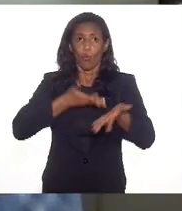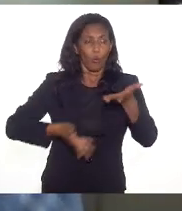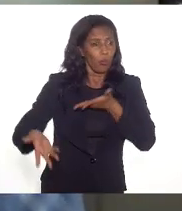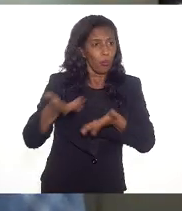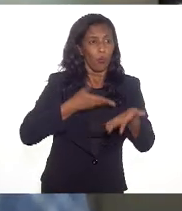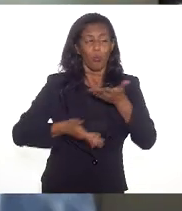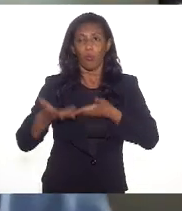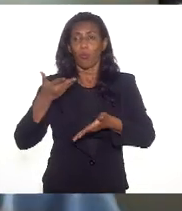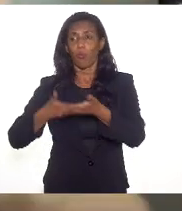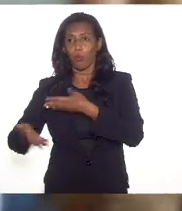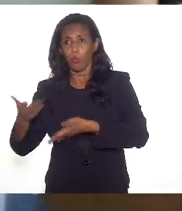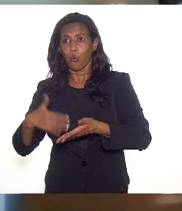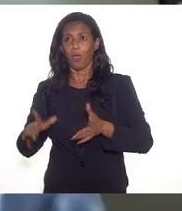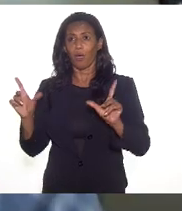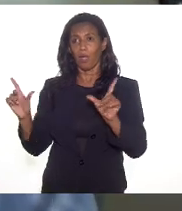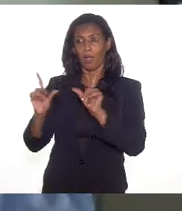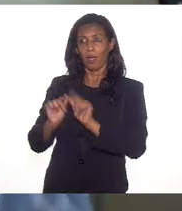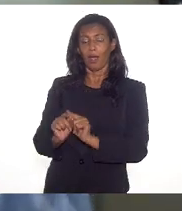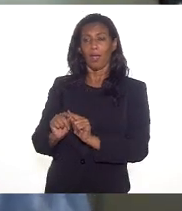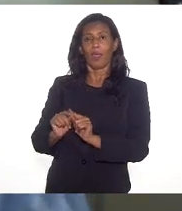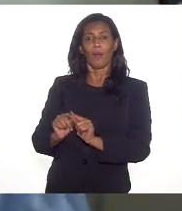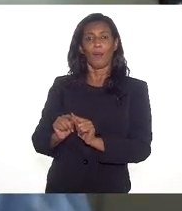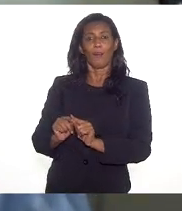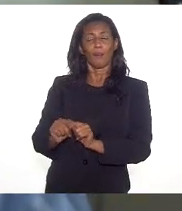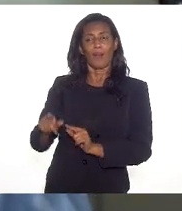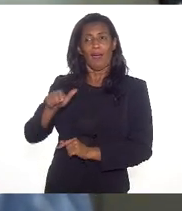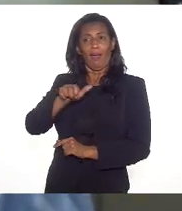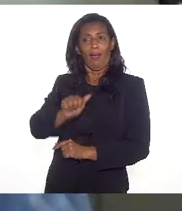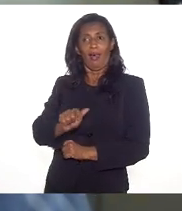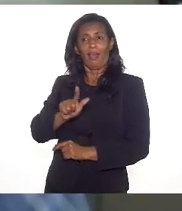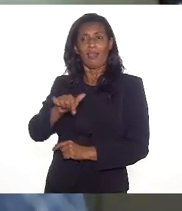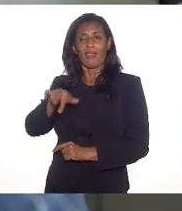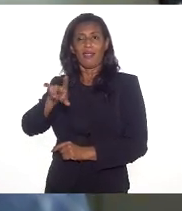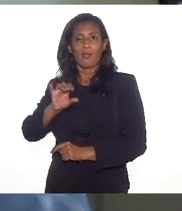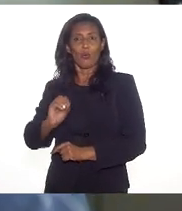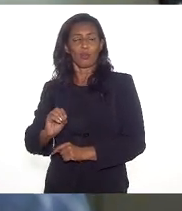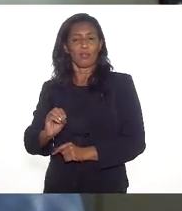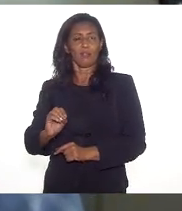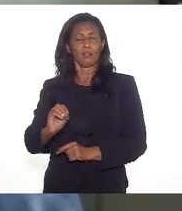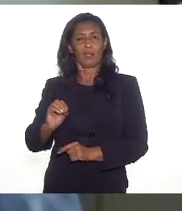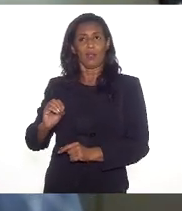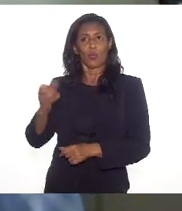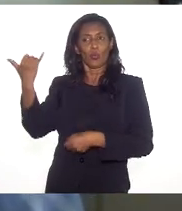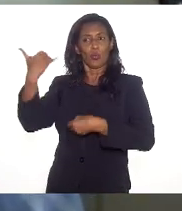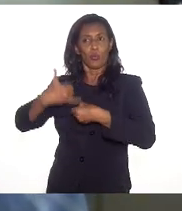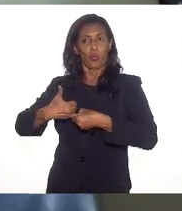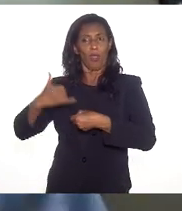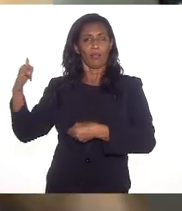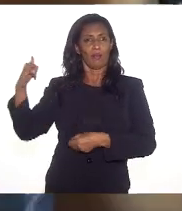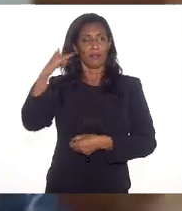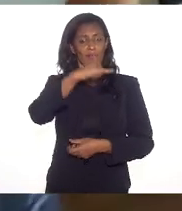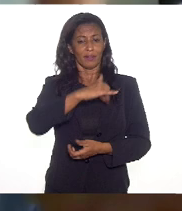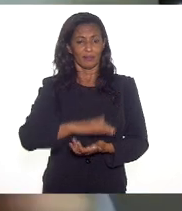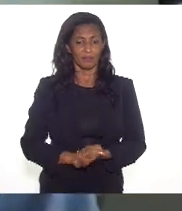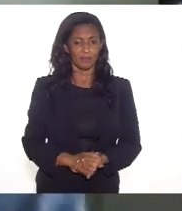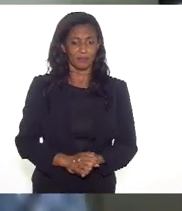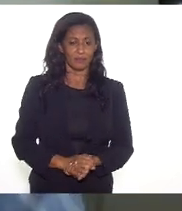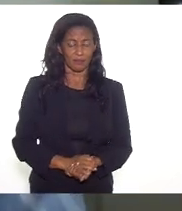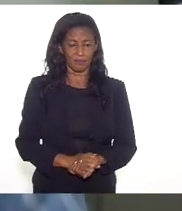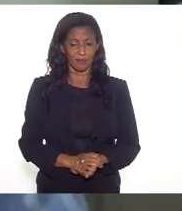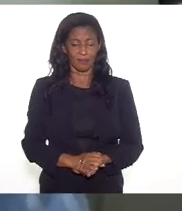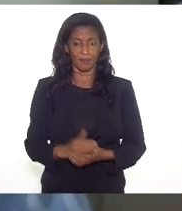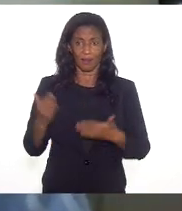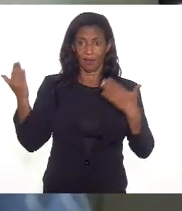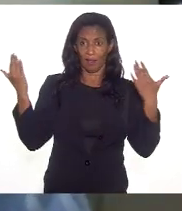se empenhou muito para a redução da alíquota do QAV, do querosene de aviação, em